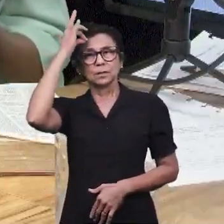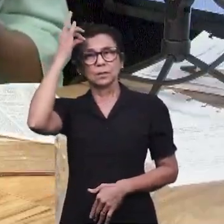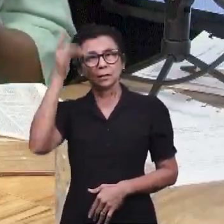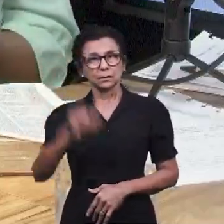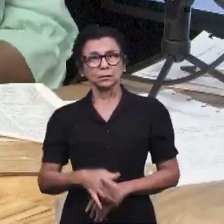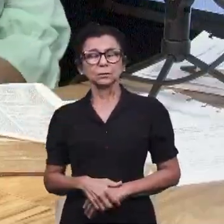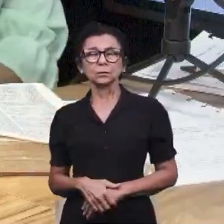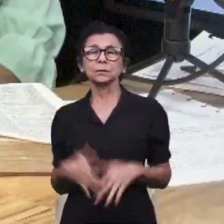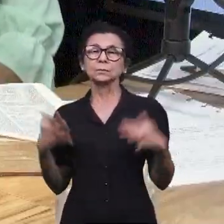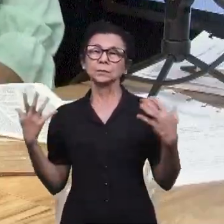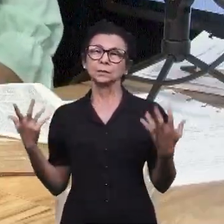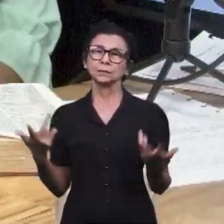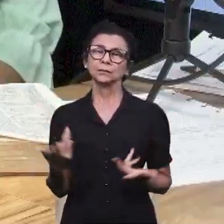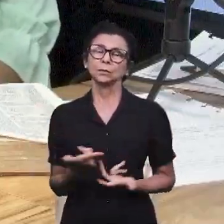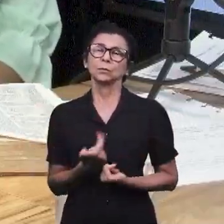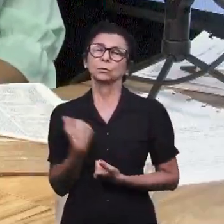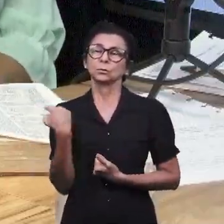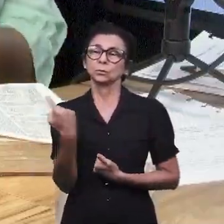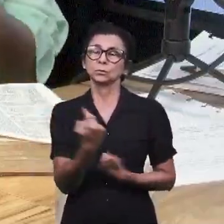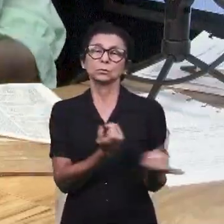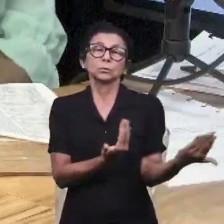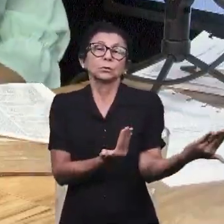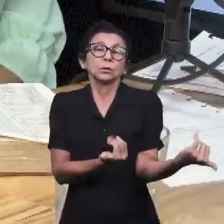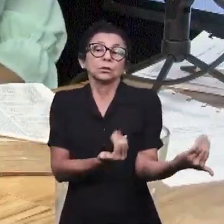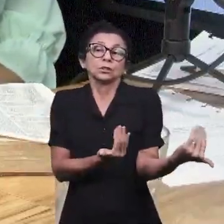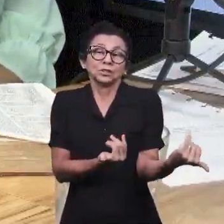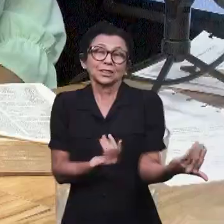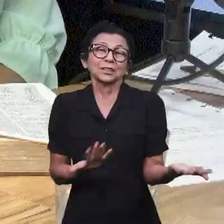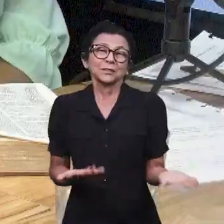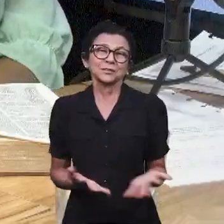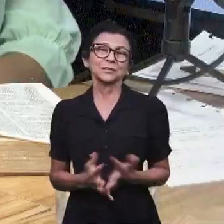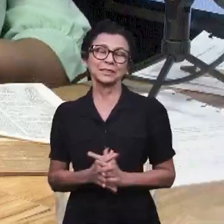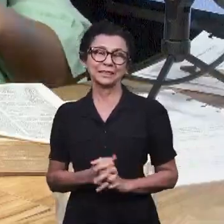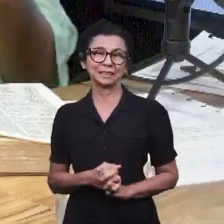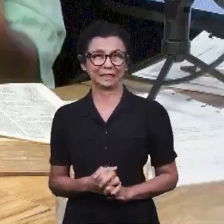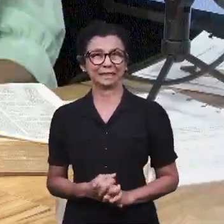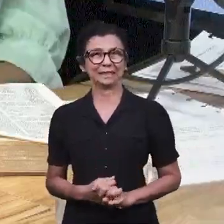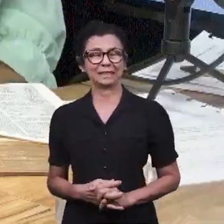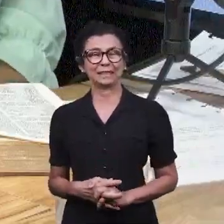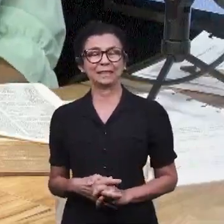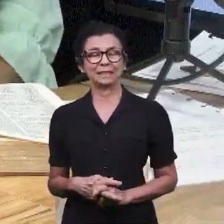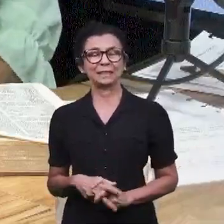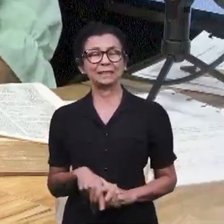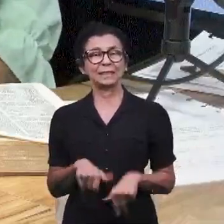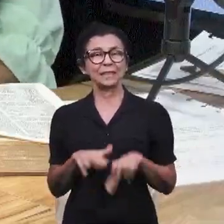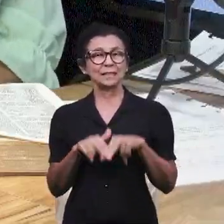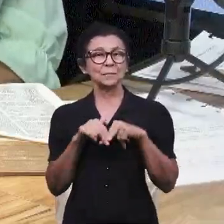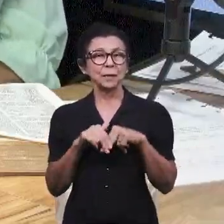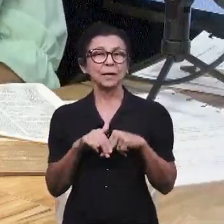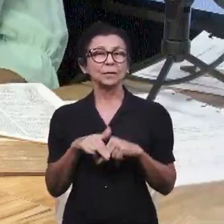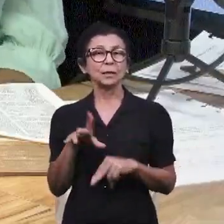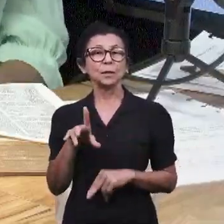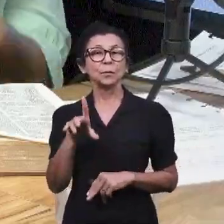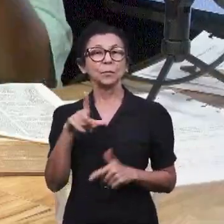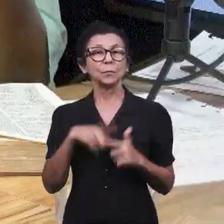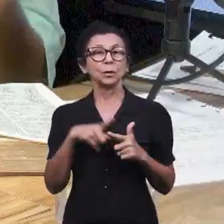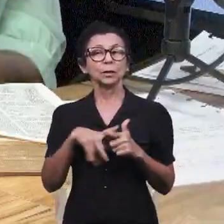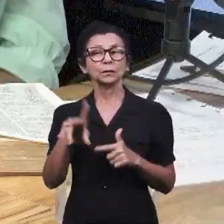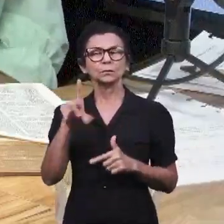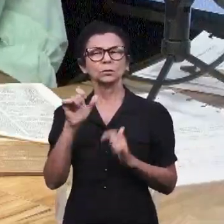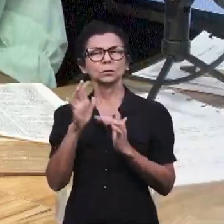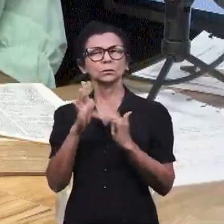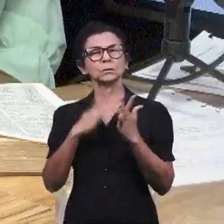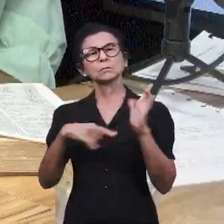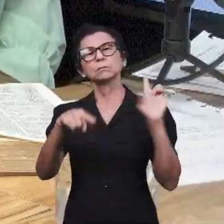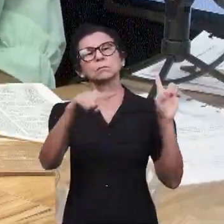jovens, termos os recursos que o Senhor apresentou a nós, né? Ali, através do sacrifício do Senhor Jesus na cruz, nós